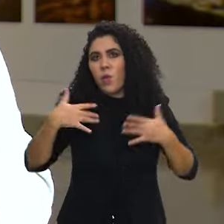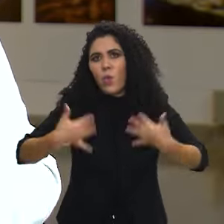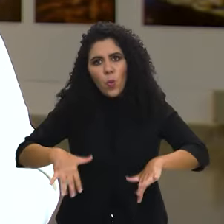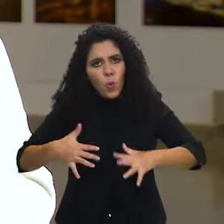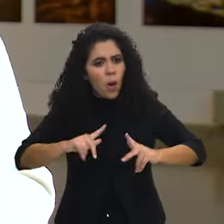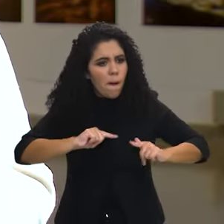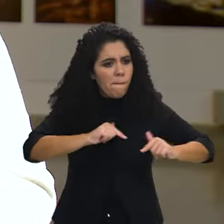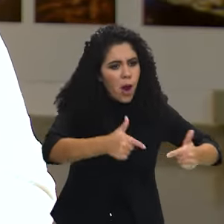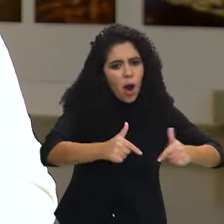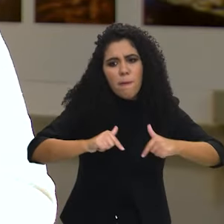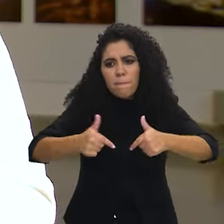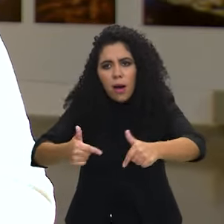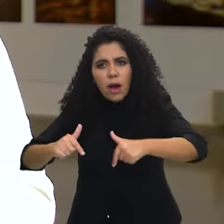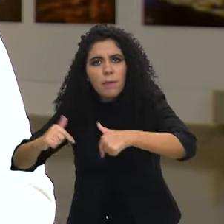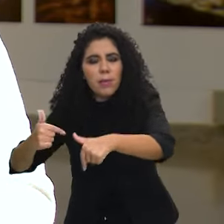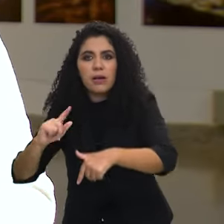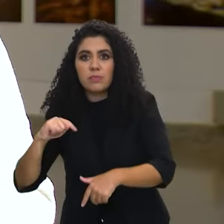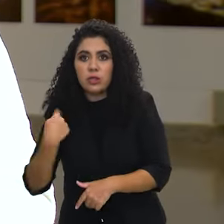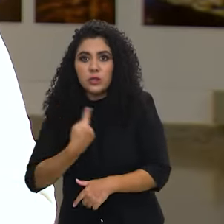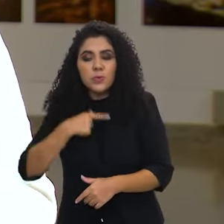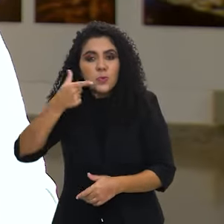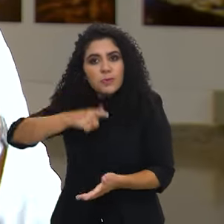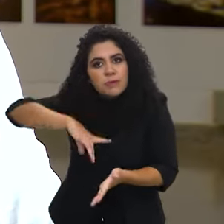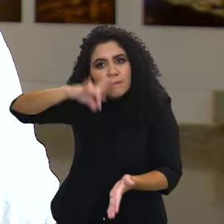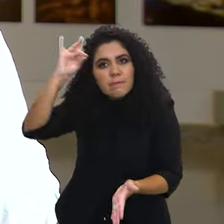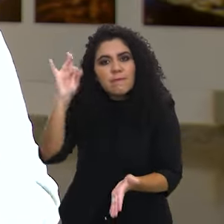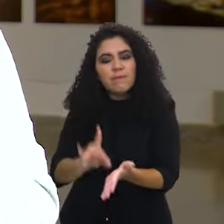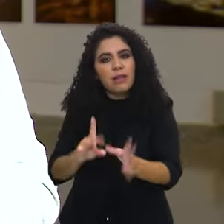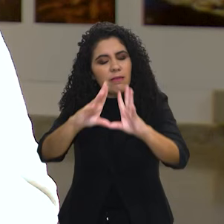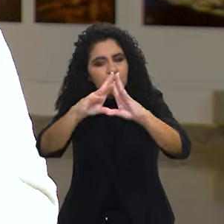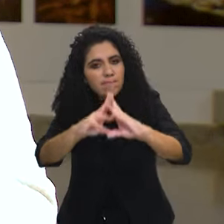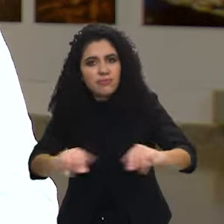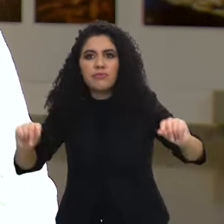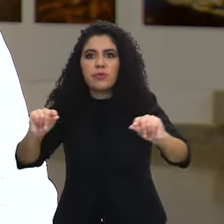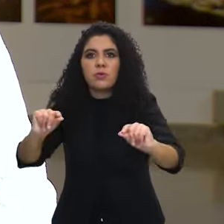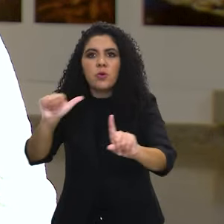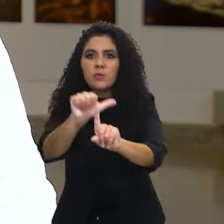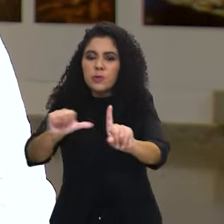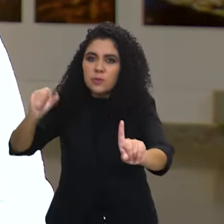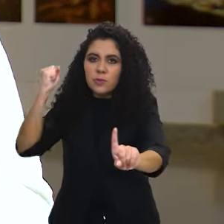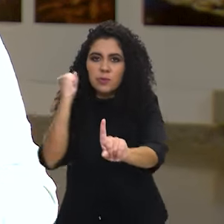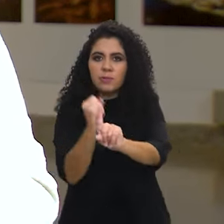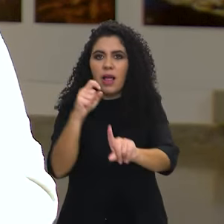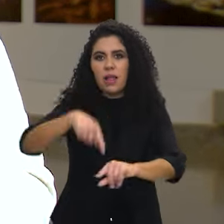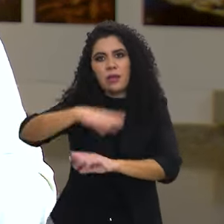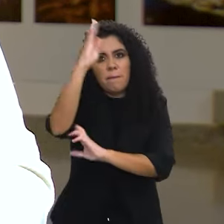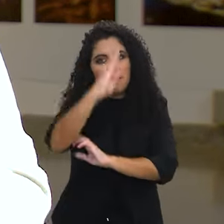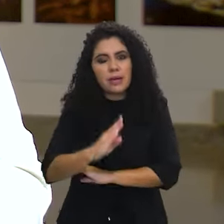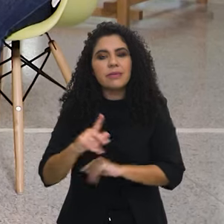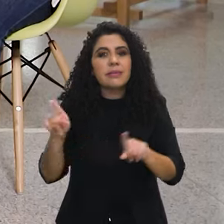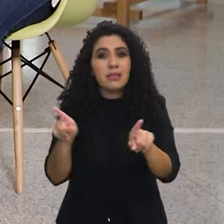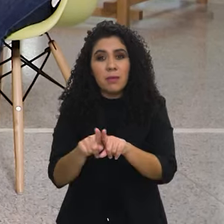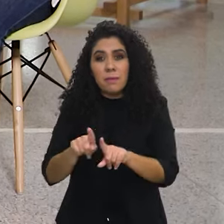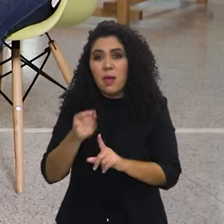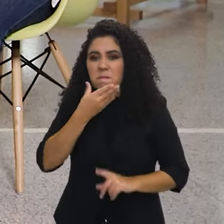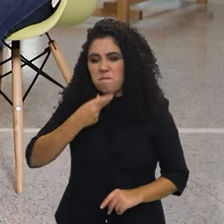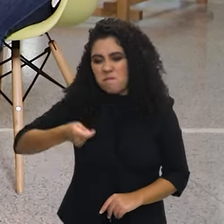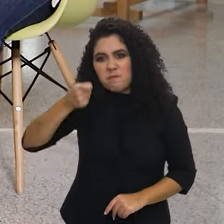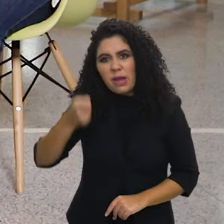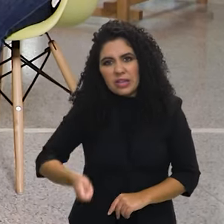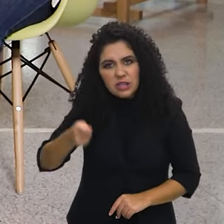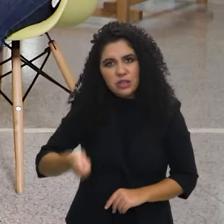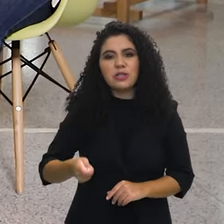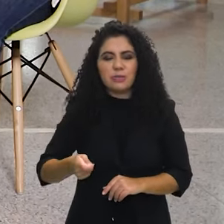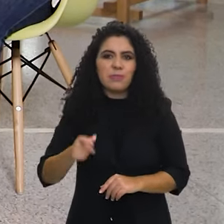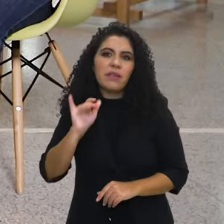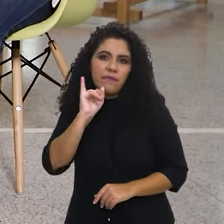jornada para que de fato nós possamos e derrotar o feminicídio no Brasil e o machismo que faz com que as